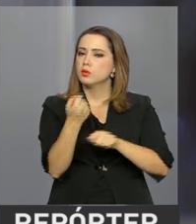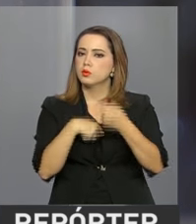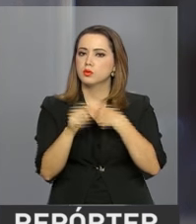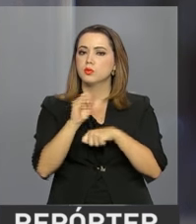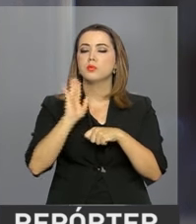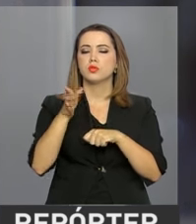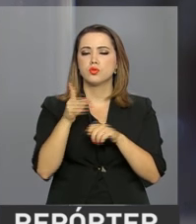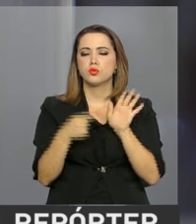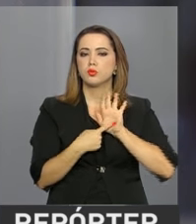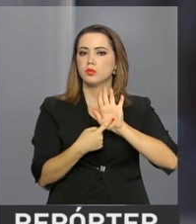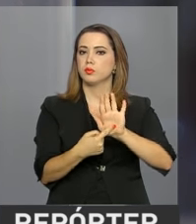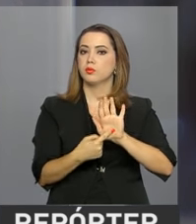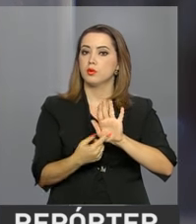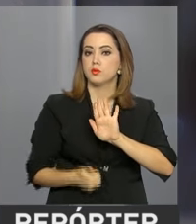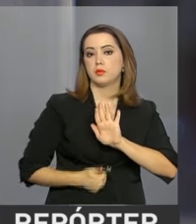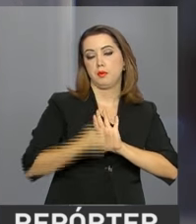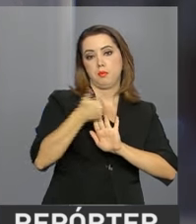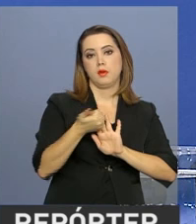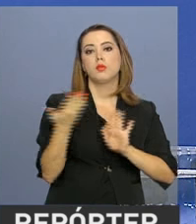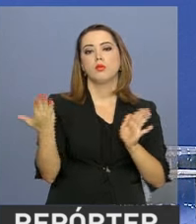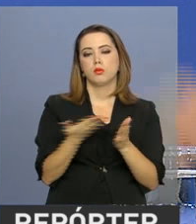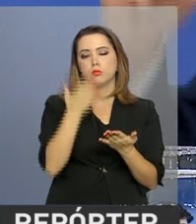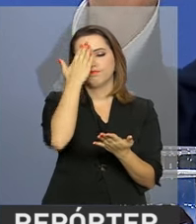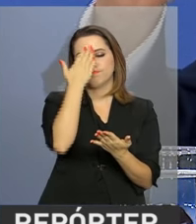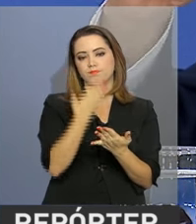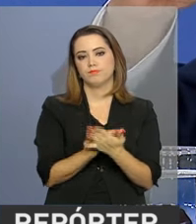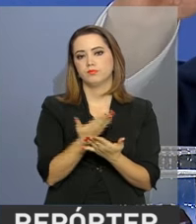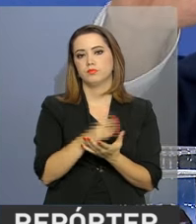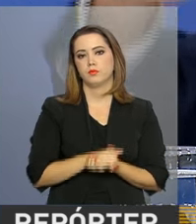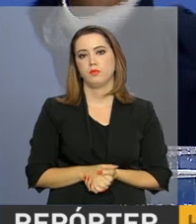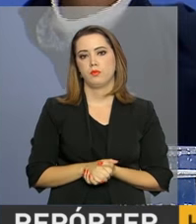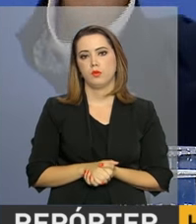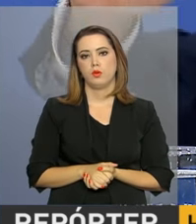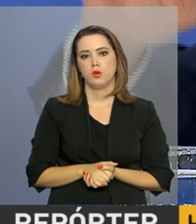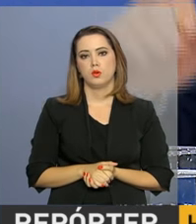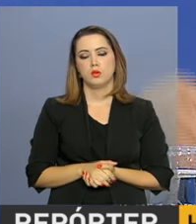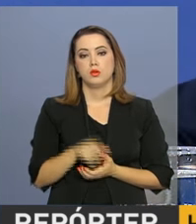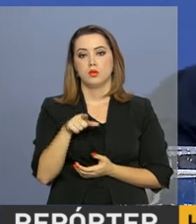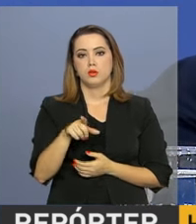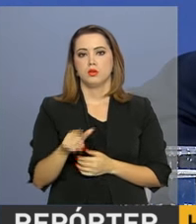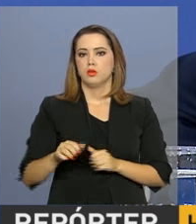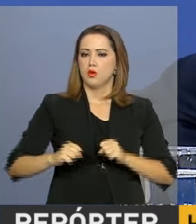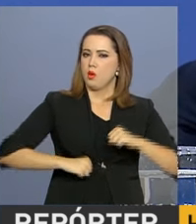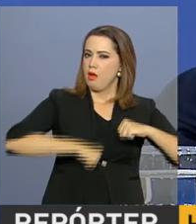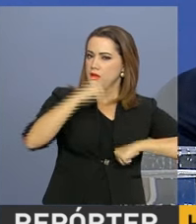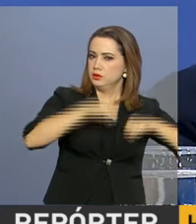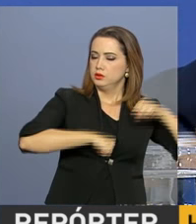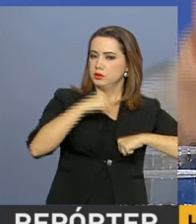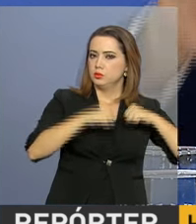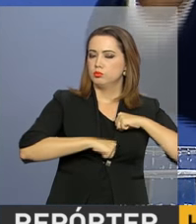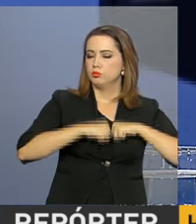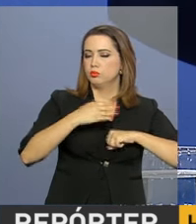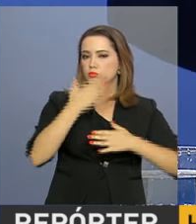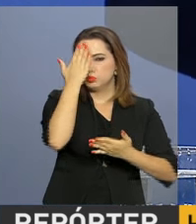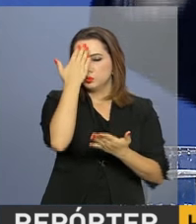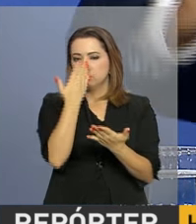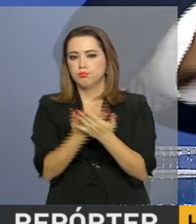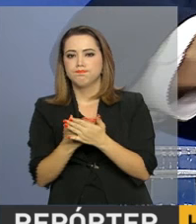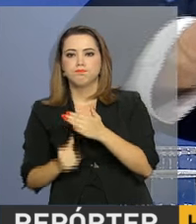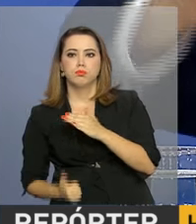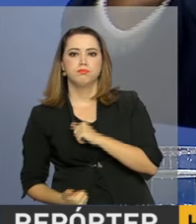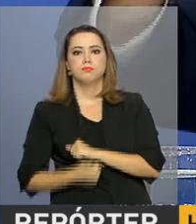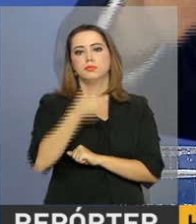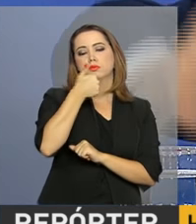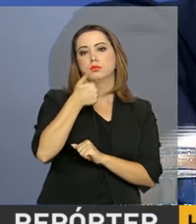apresenta melhoria nos índices de confiança confiança da indústria sobe a confiança do Consumidor